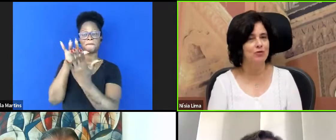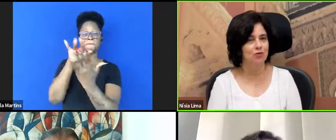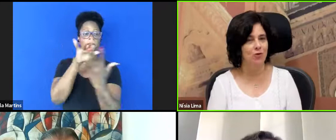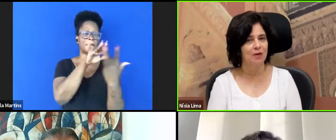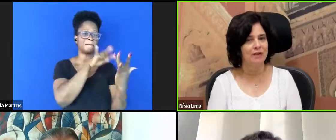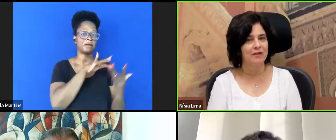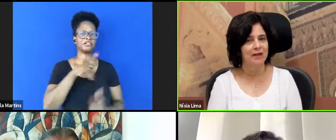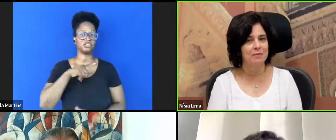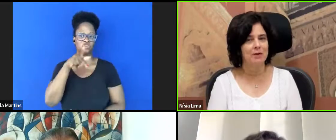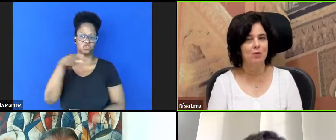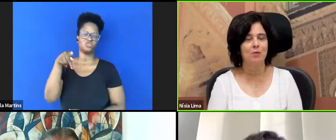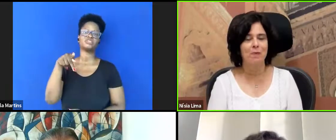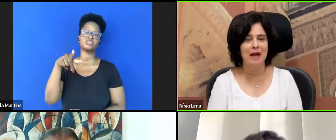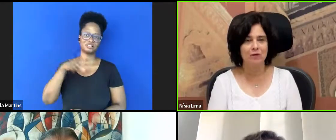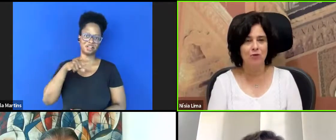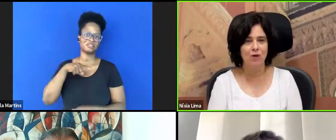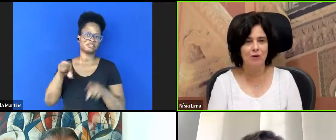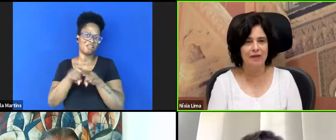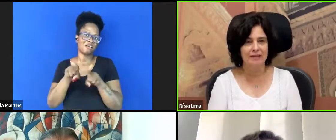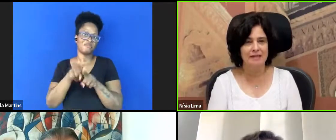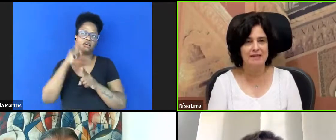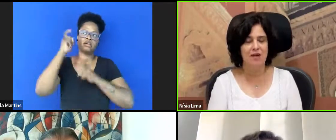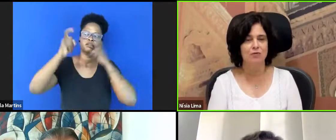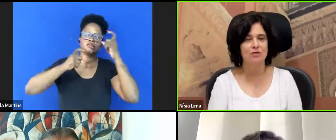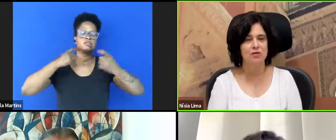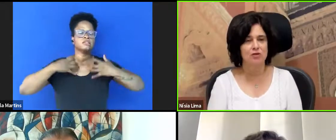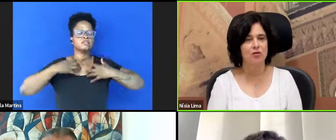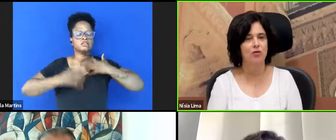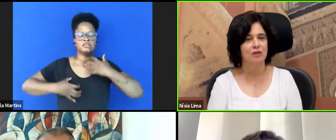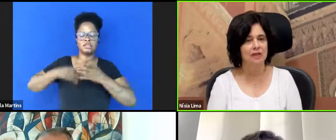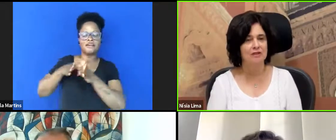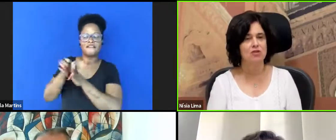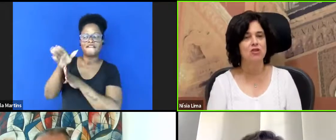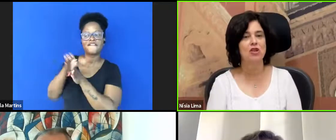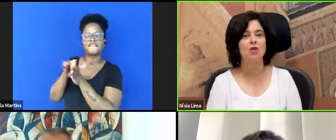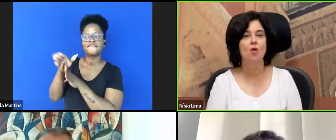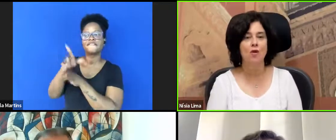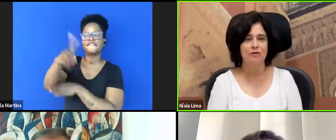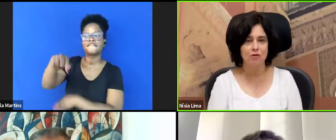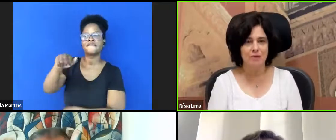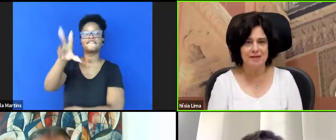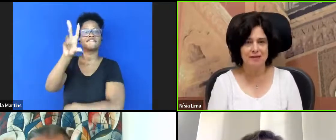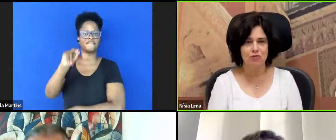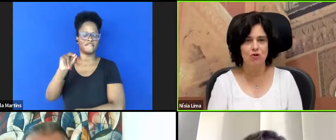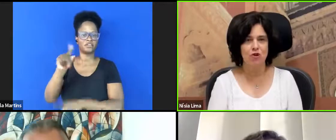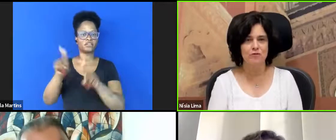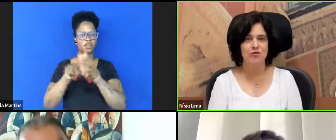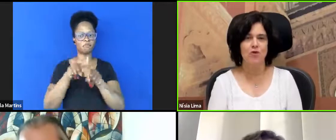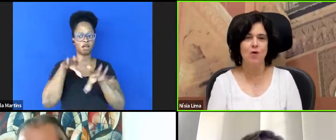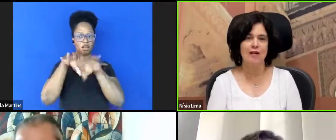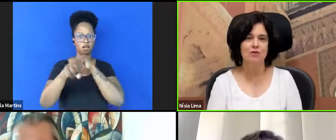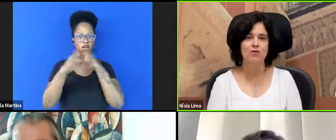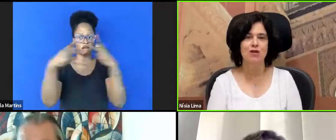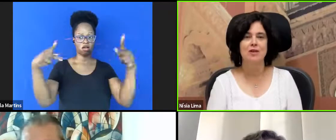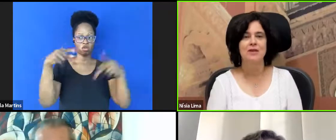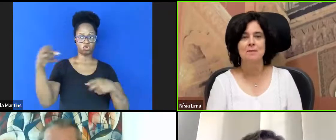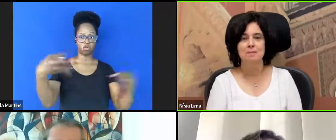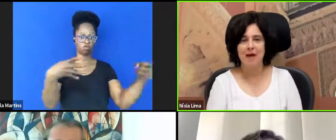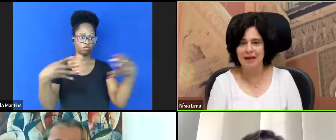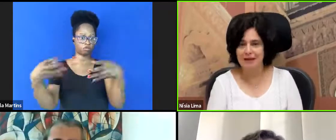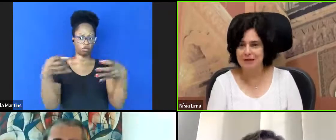com o professor, né, preocupado com a orientação dos seus estudantes, com a formação de novos